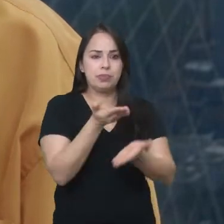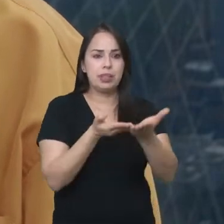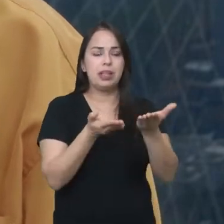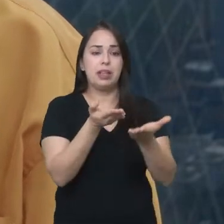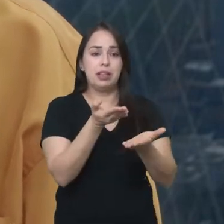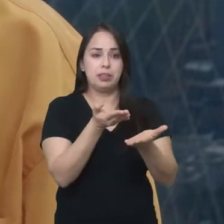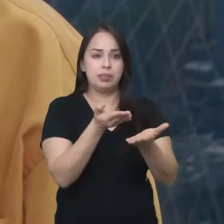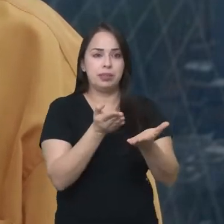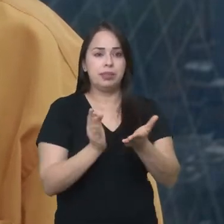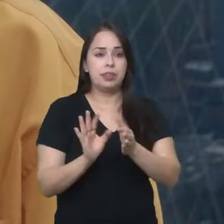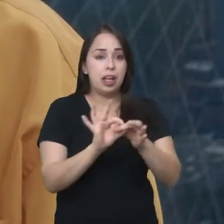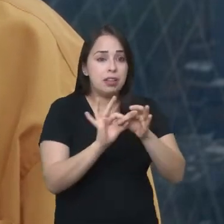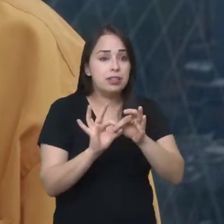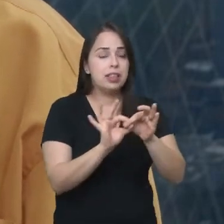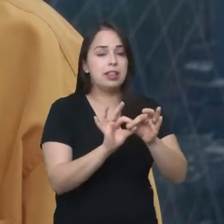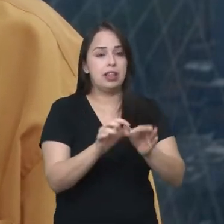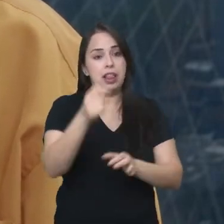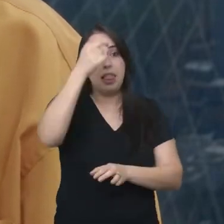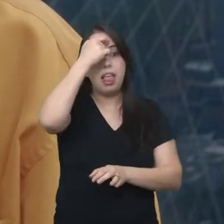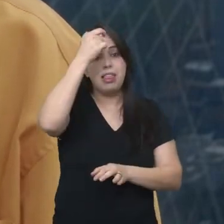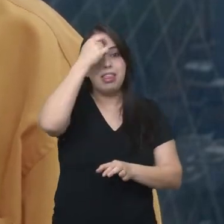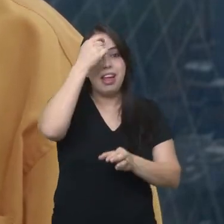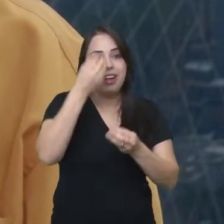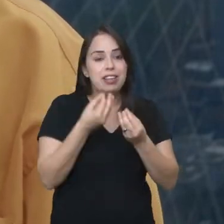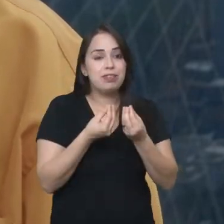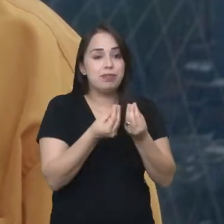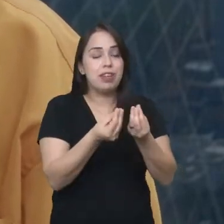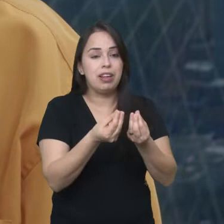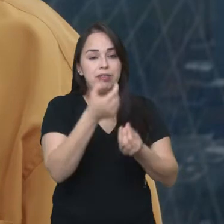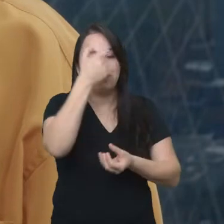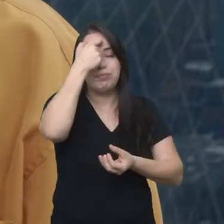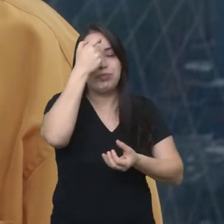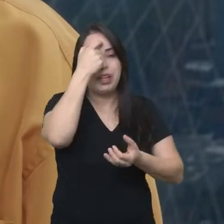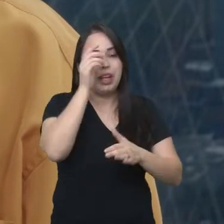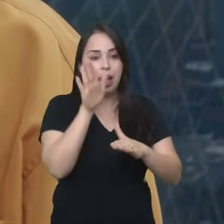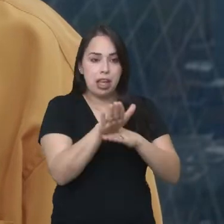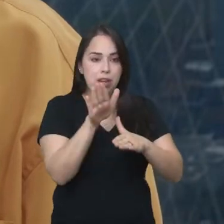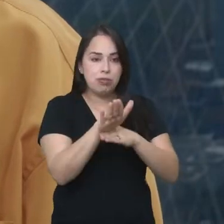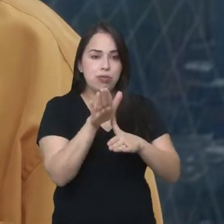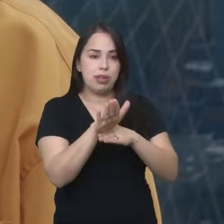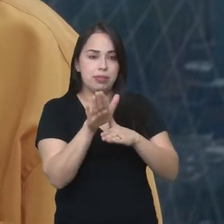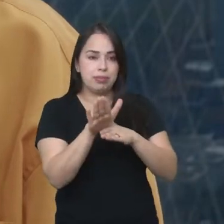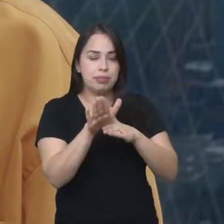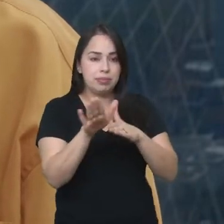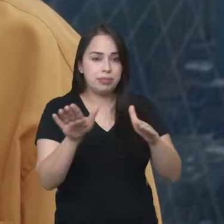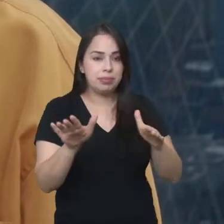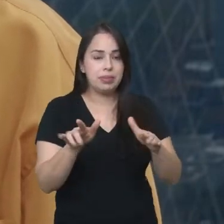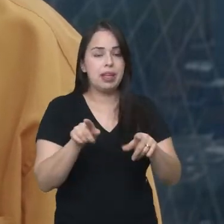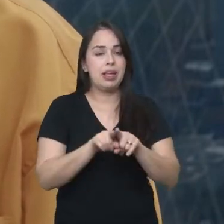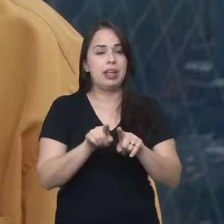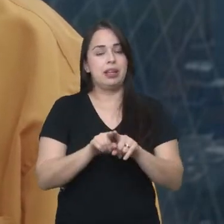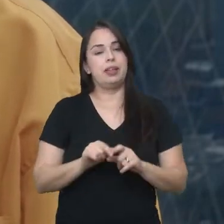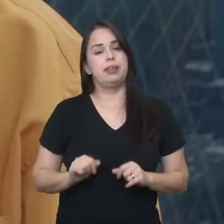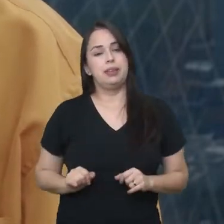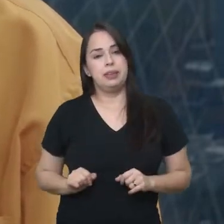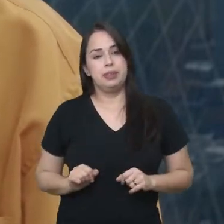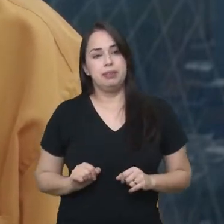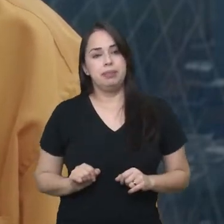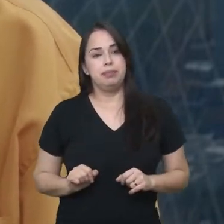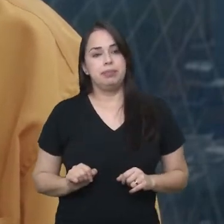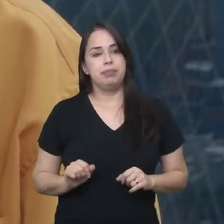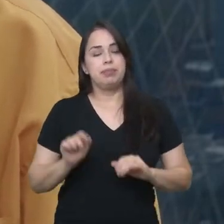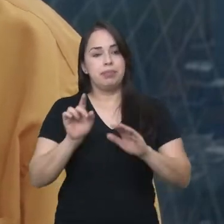convivência, para conscientizar essa família a ajudá-la para que esse adolescente não seja estado